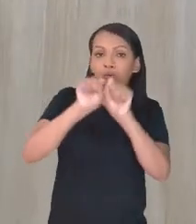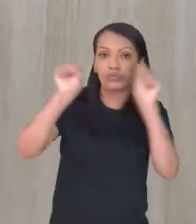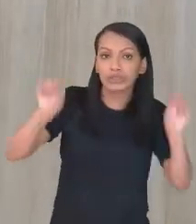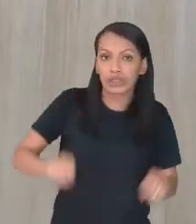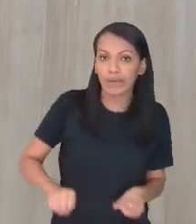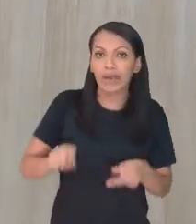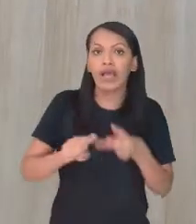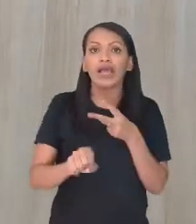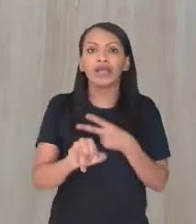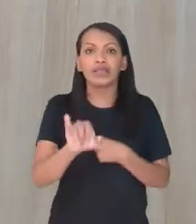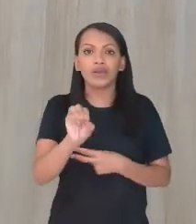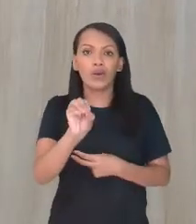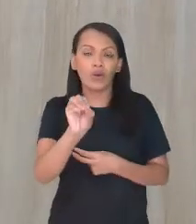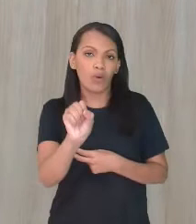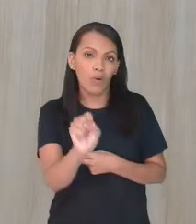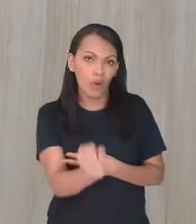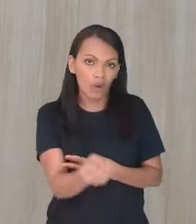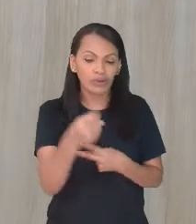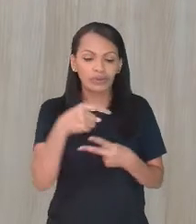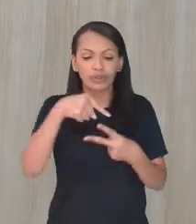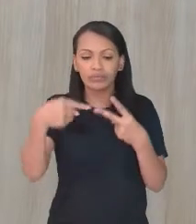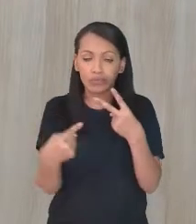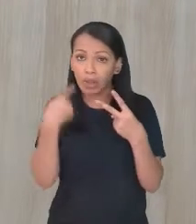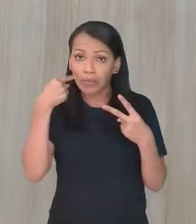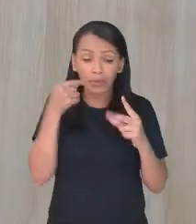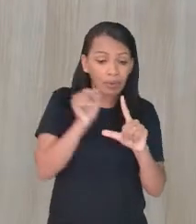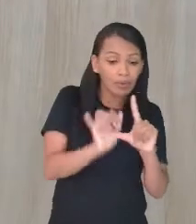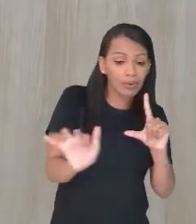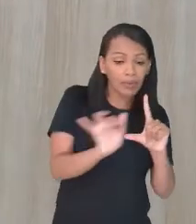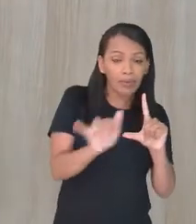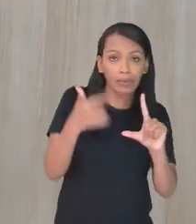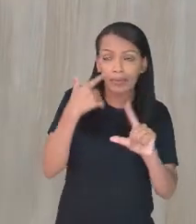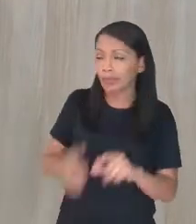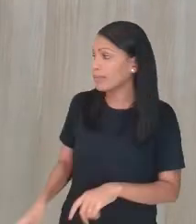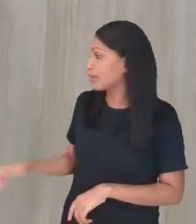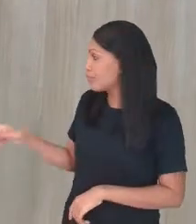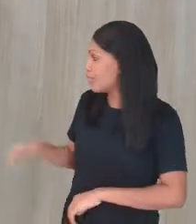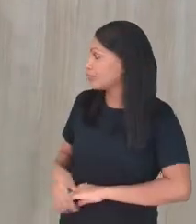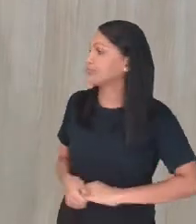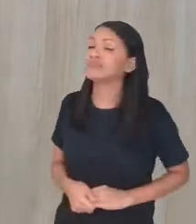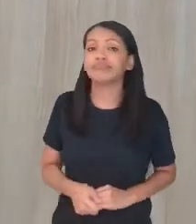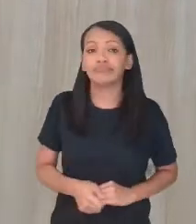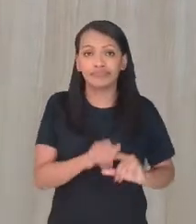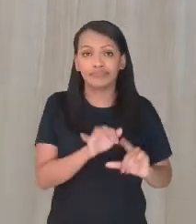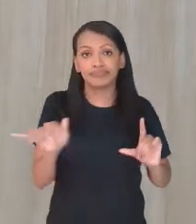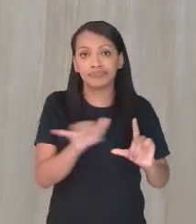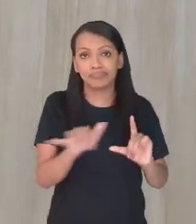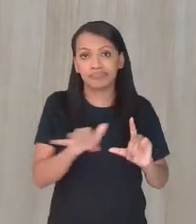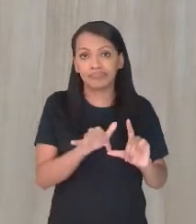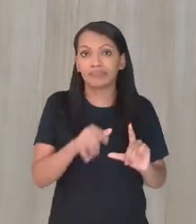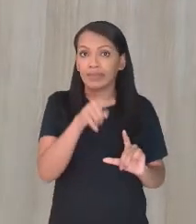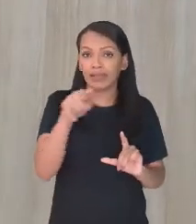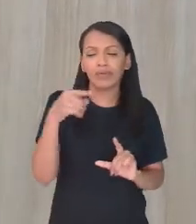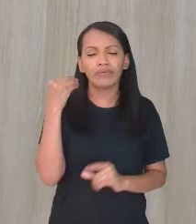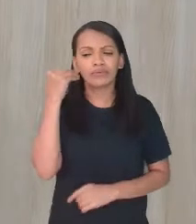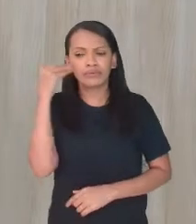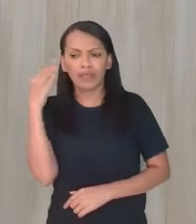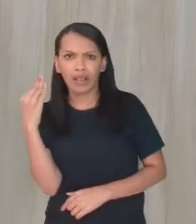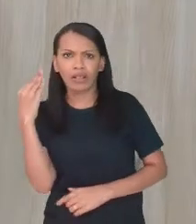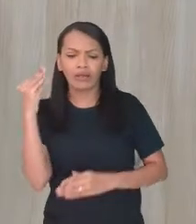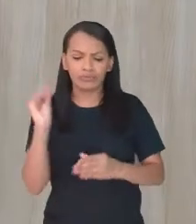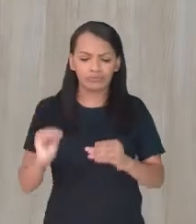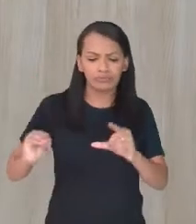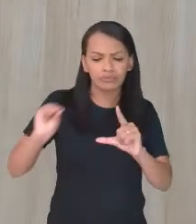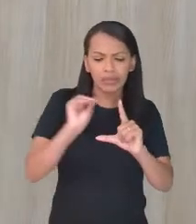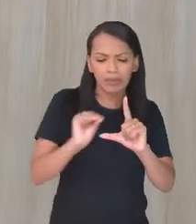pegar aí o seu celular, vai colocar na câmera do seu celular e apontar para o QR Code do seu sistema operacional,